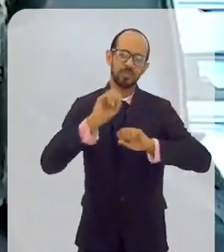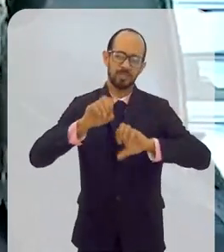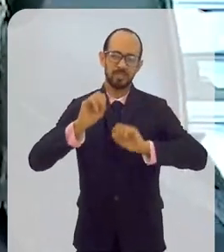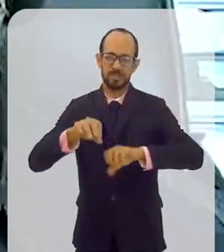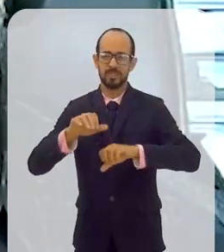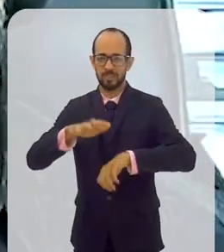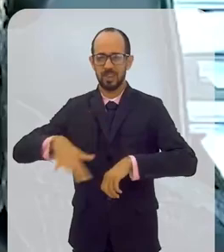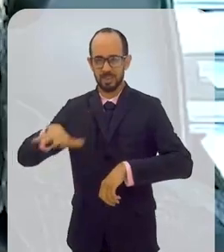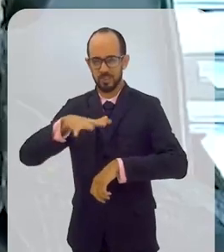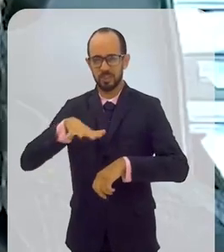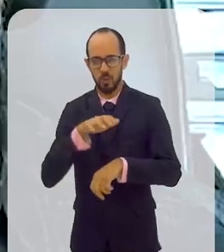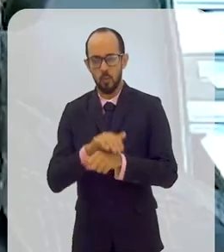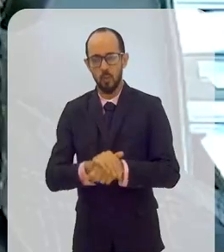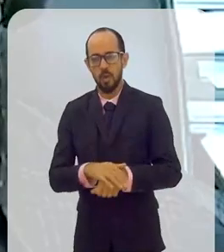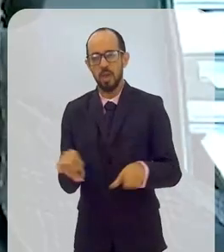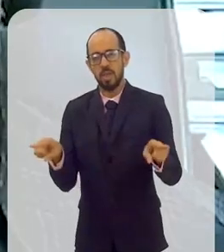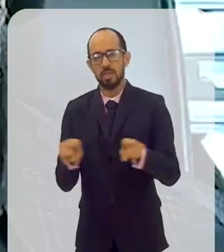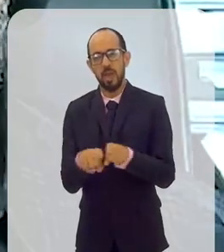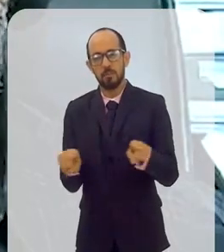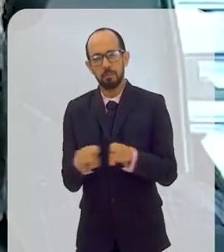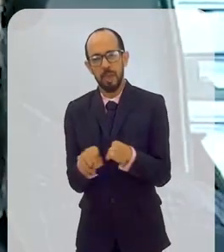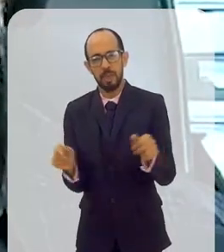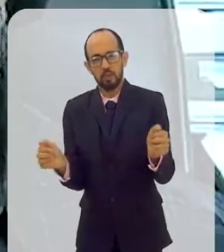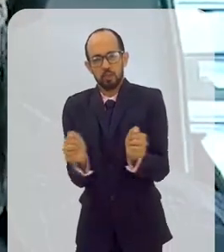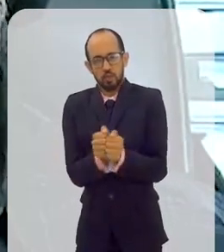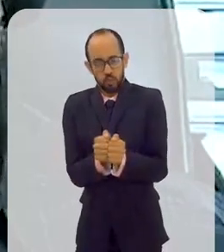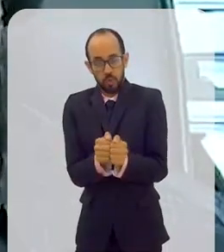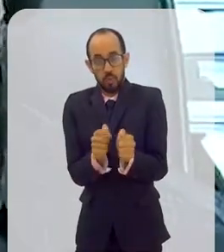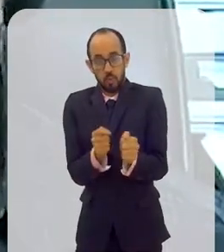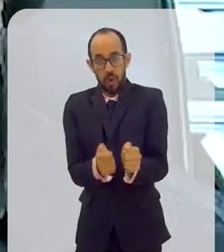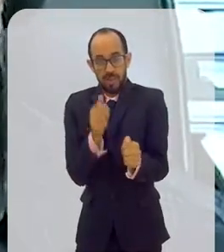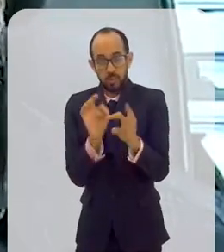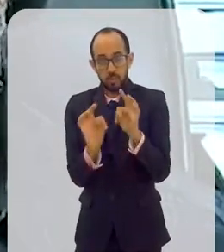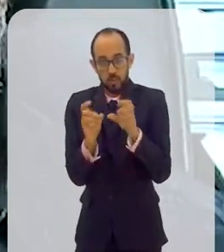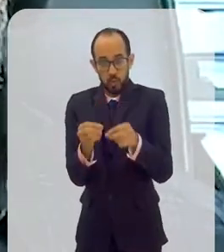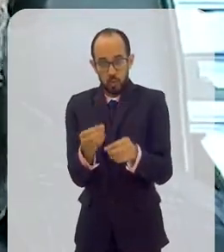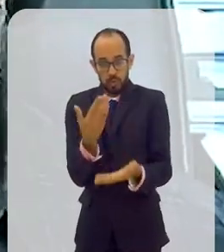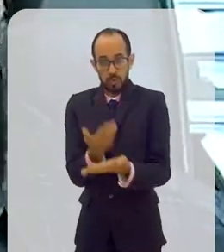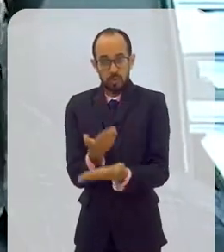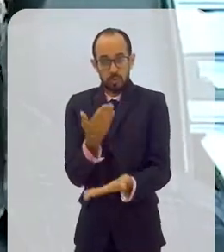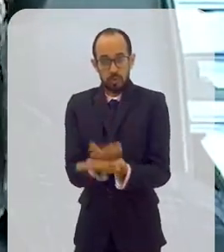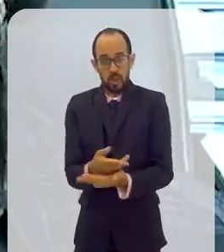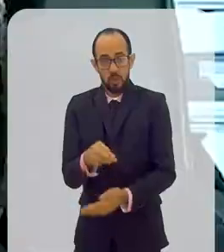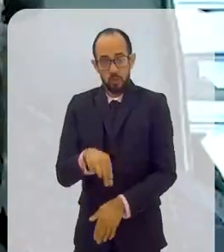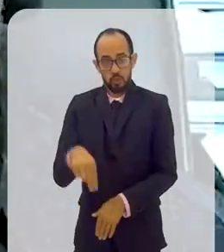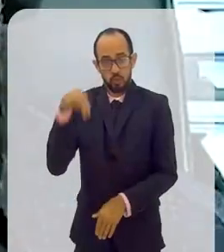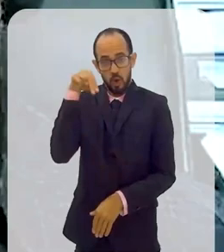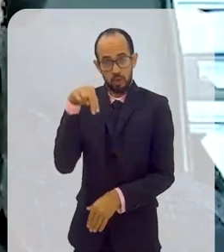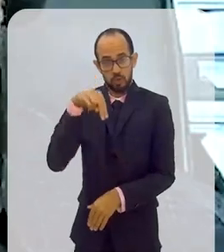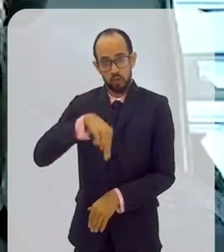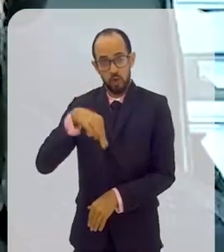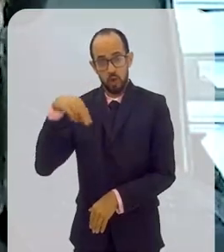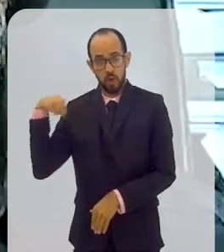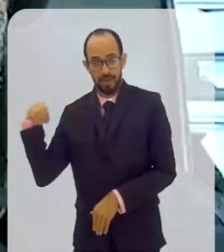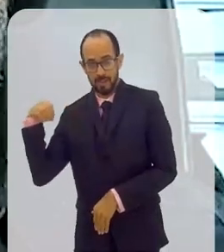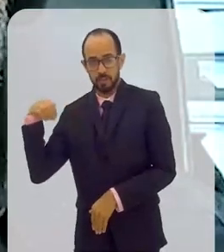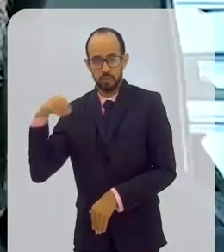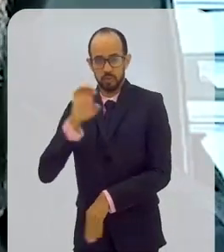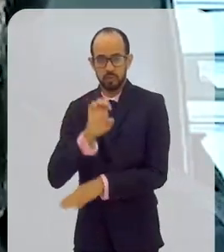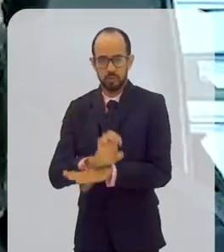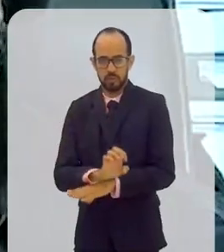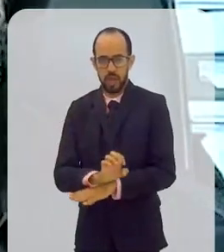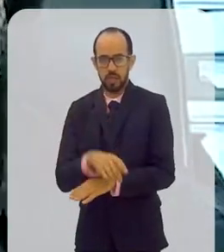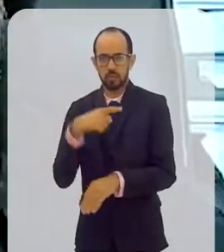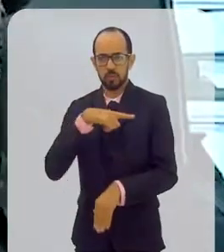região. Ao mesmo tempo, em quase todas as escolas de toda a região norte e noroeste do estado, tem formados da